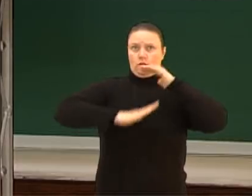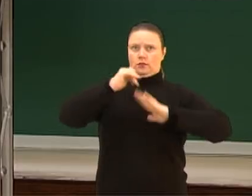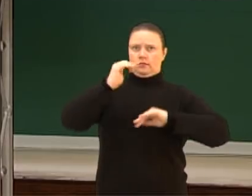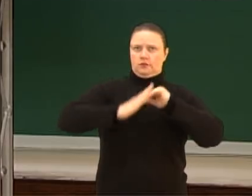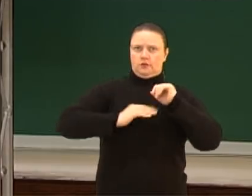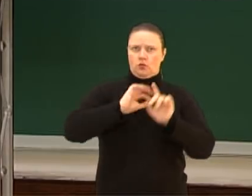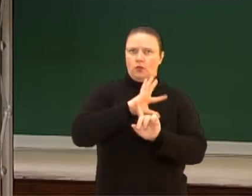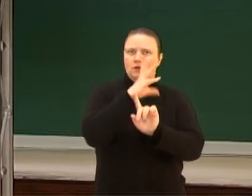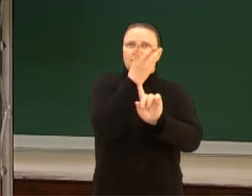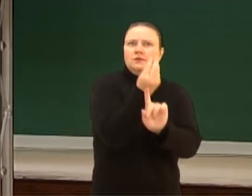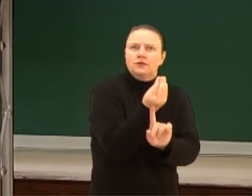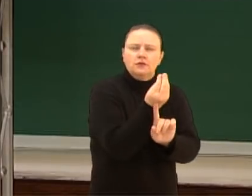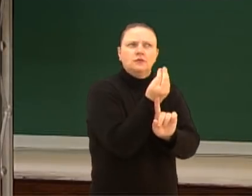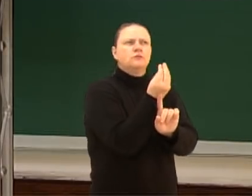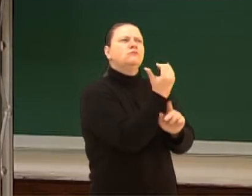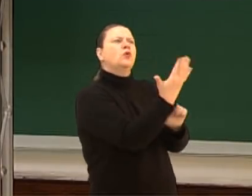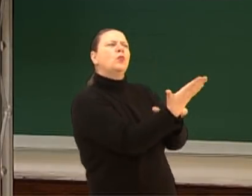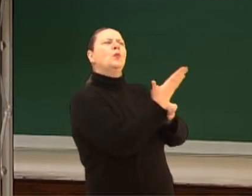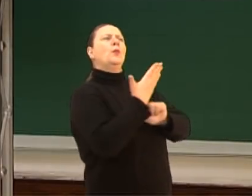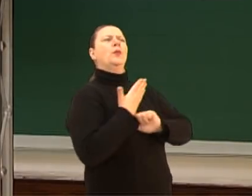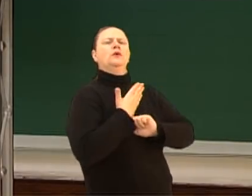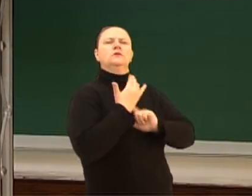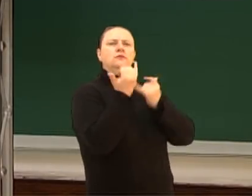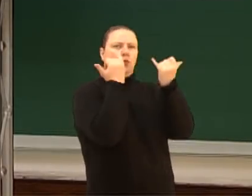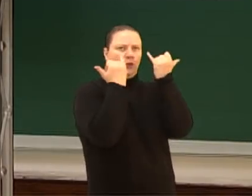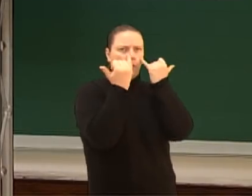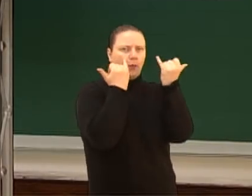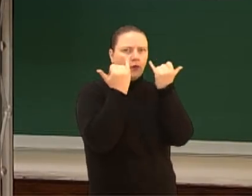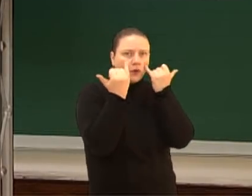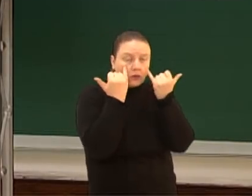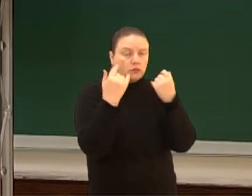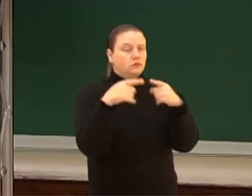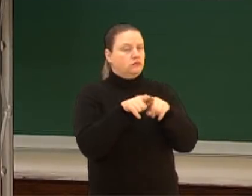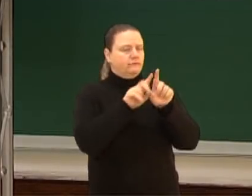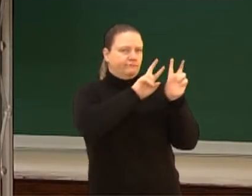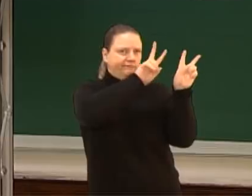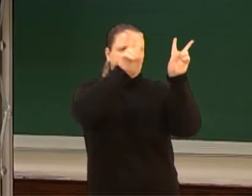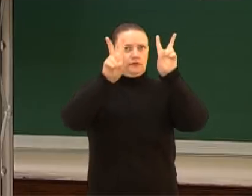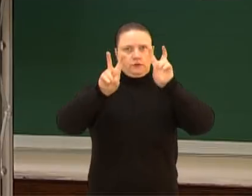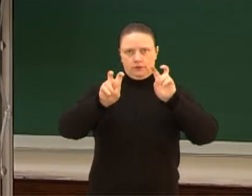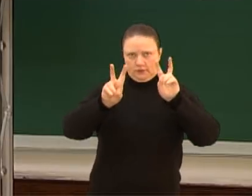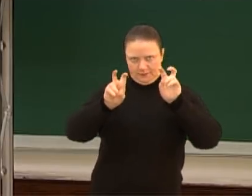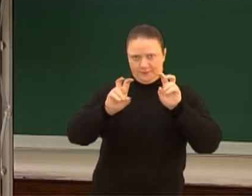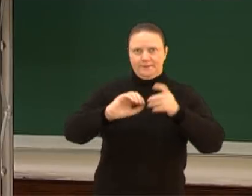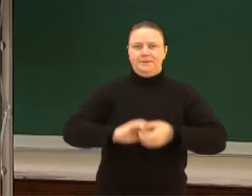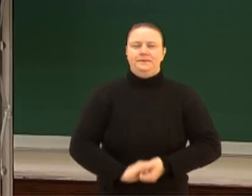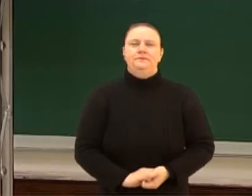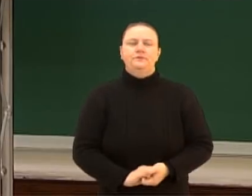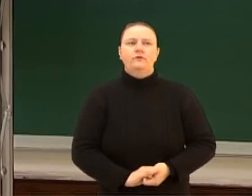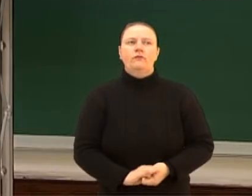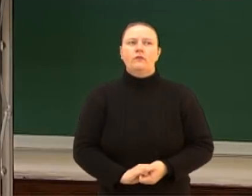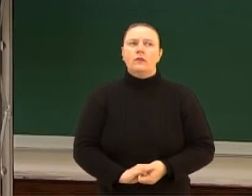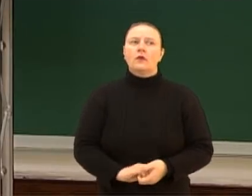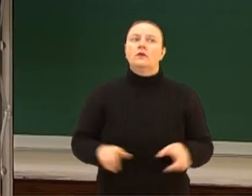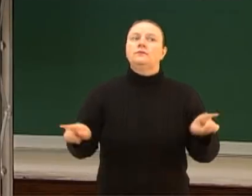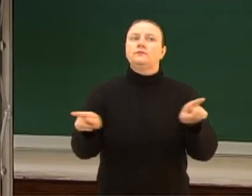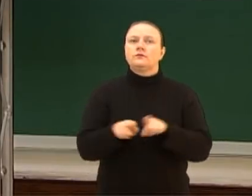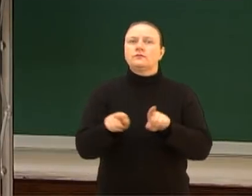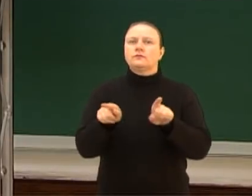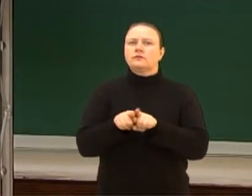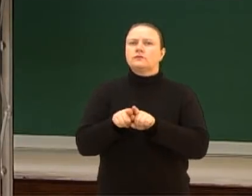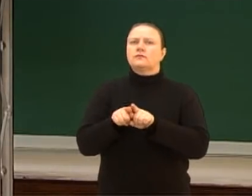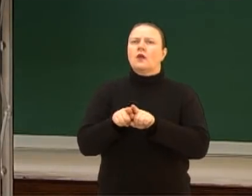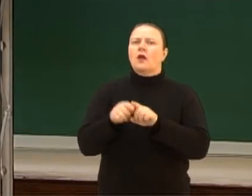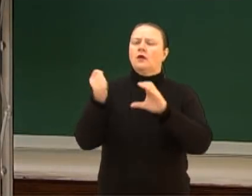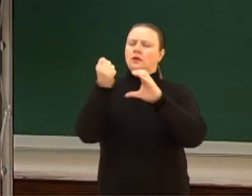quis nos passar, né, de informações sobre o conteúdo. E nós vamos também reconhecer